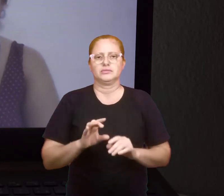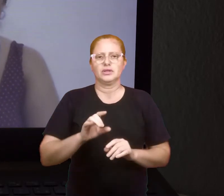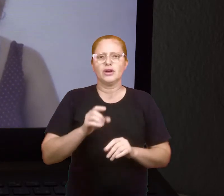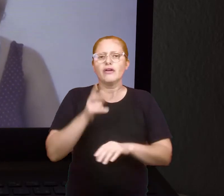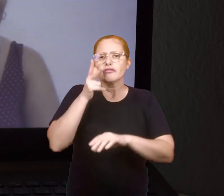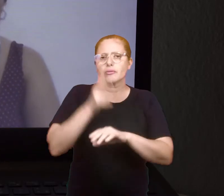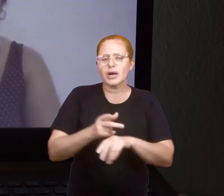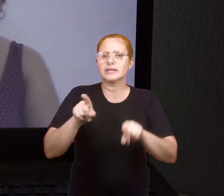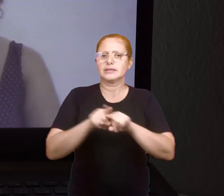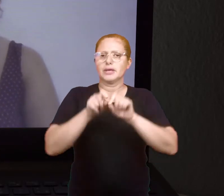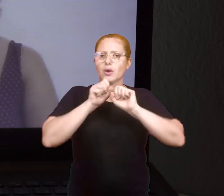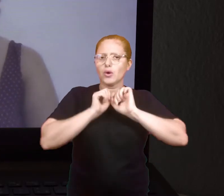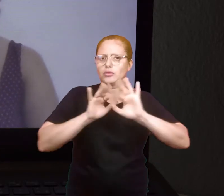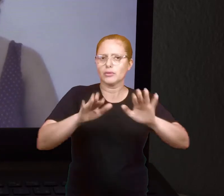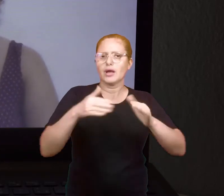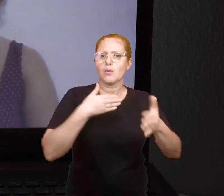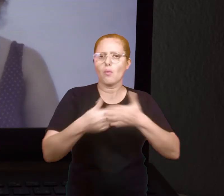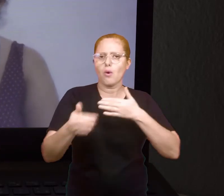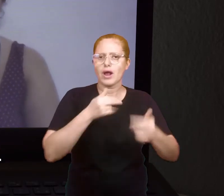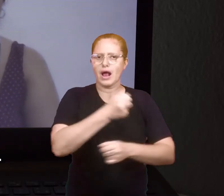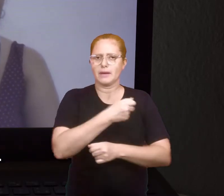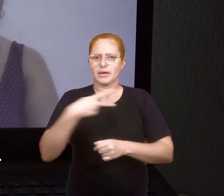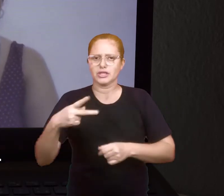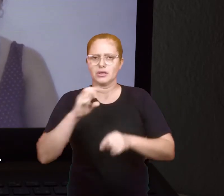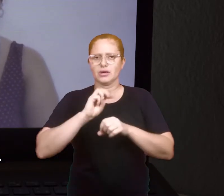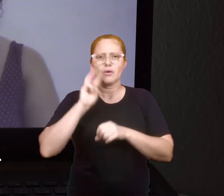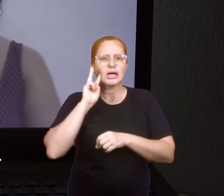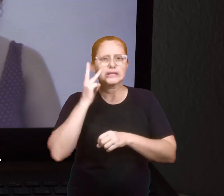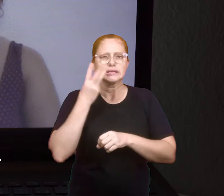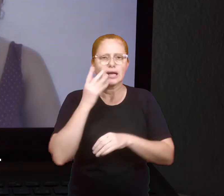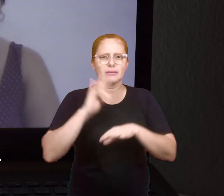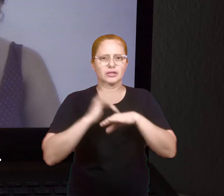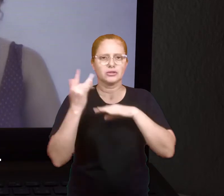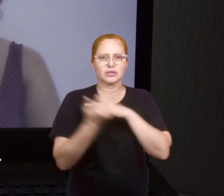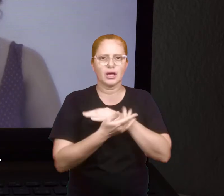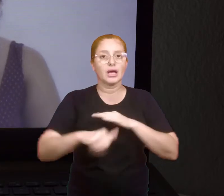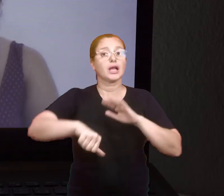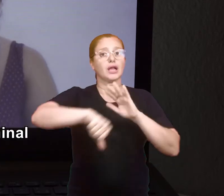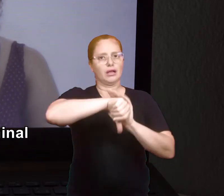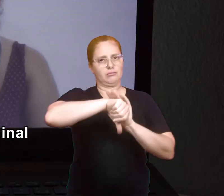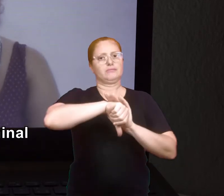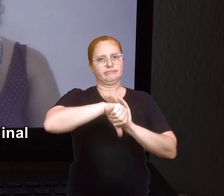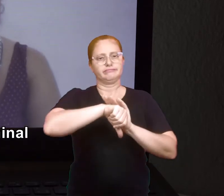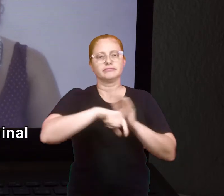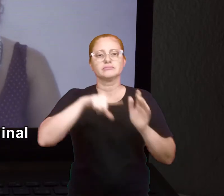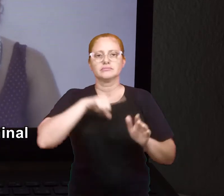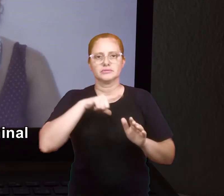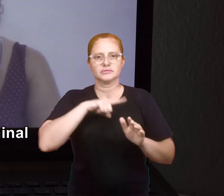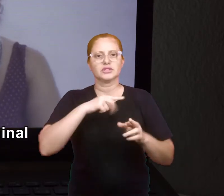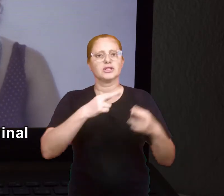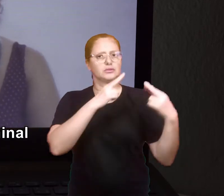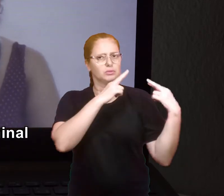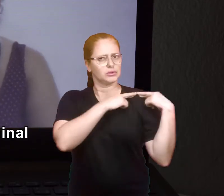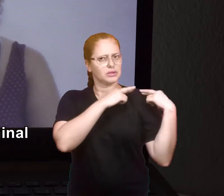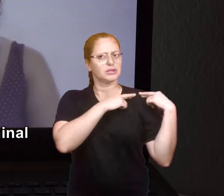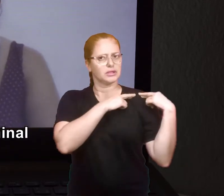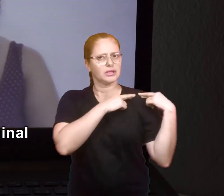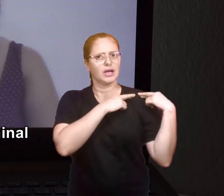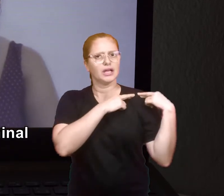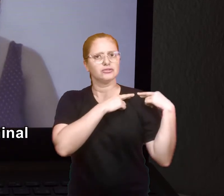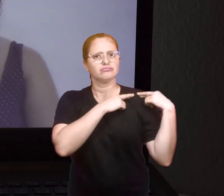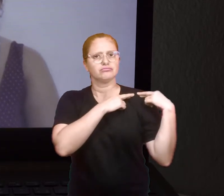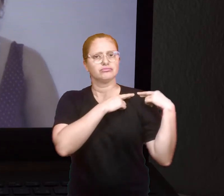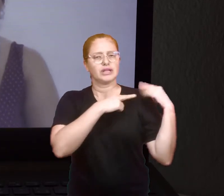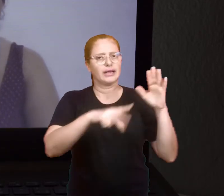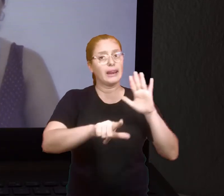também compartilhar em qualquer aplicativo, WhatsApp, rede social, é crime. E há uma responsabilização criminal